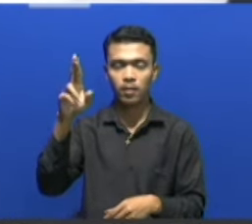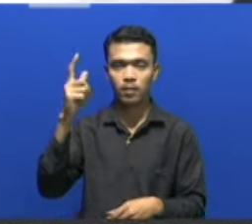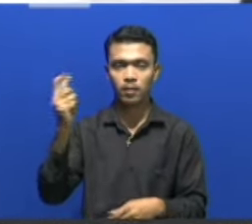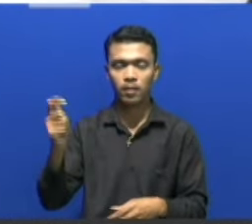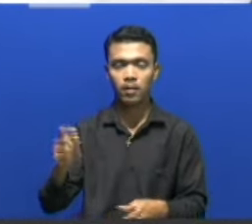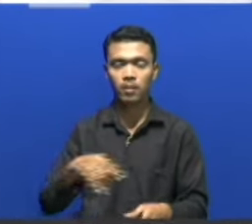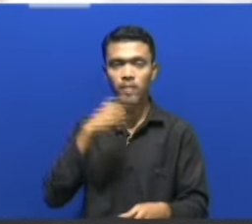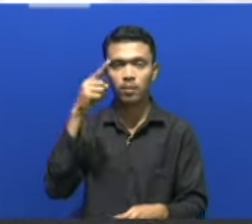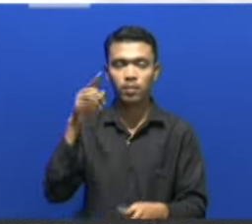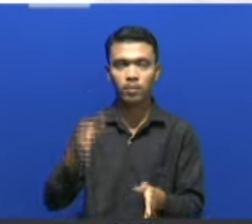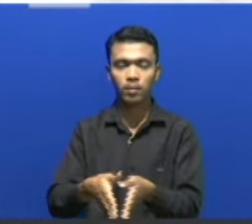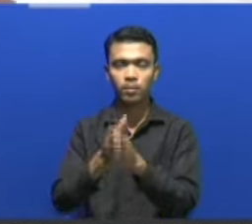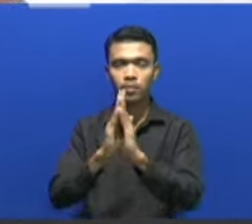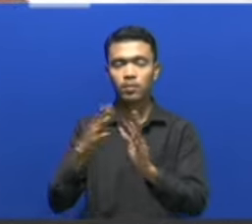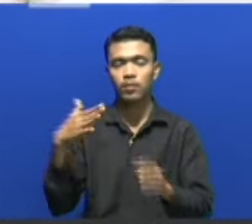makuluk pinta